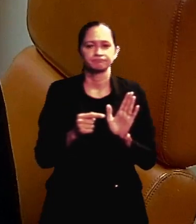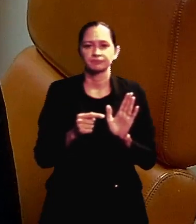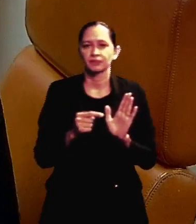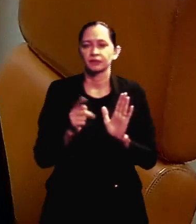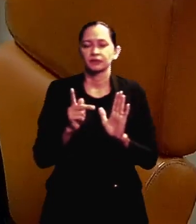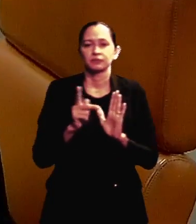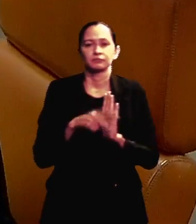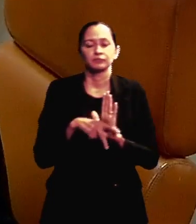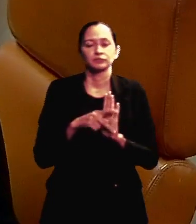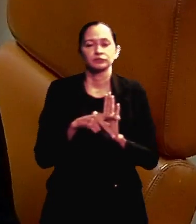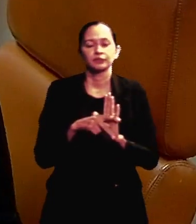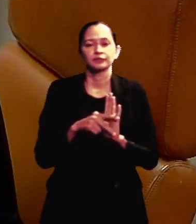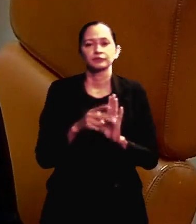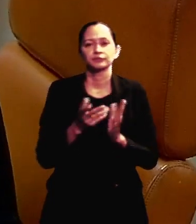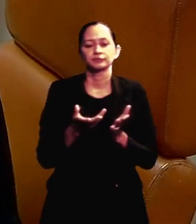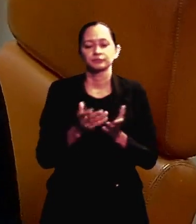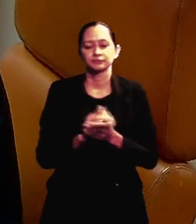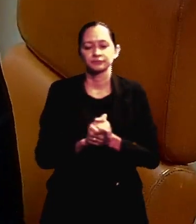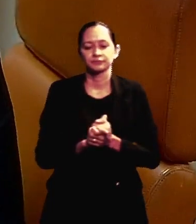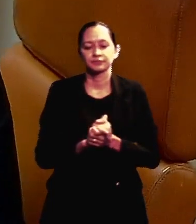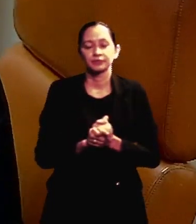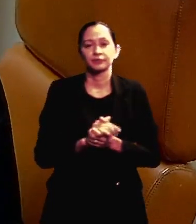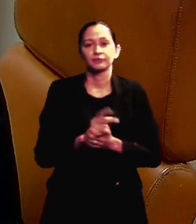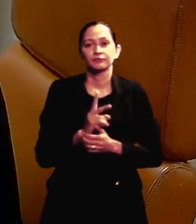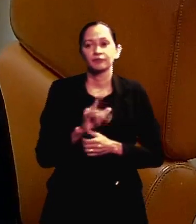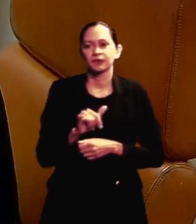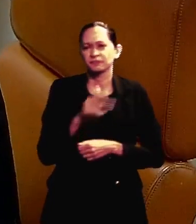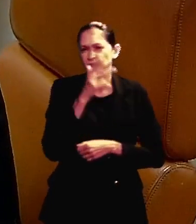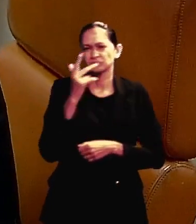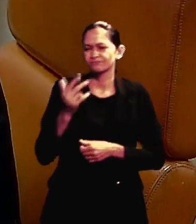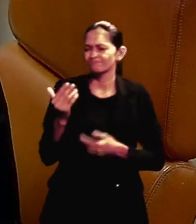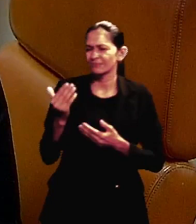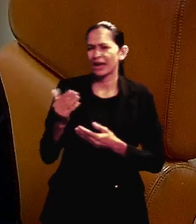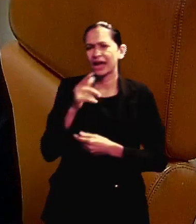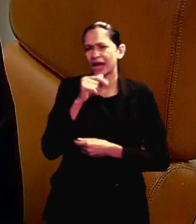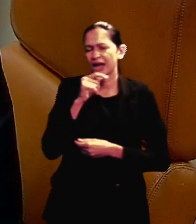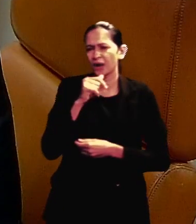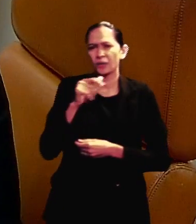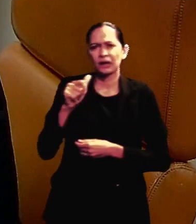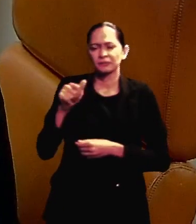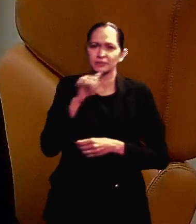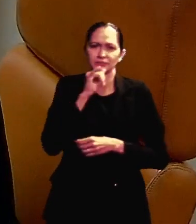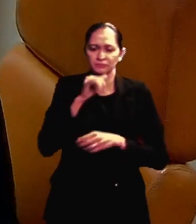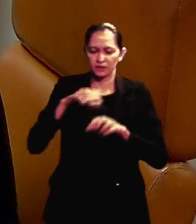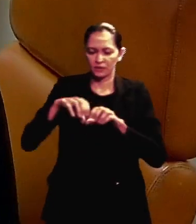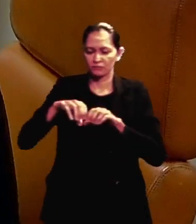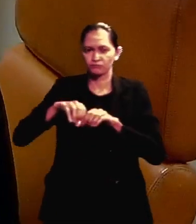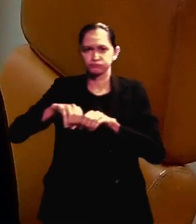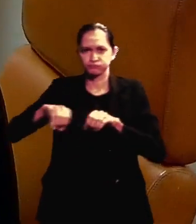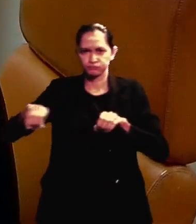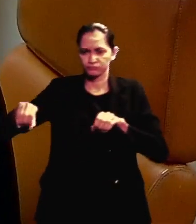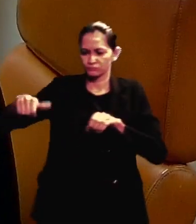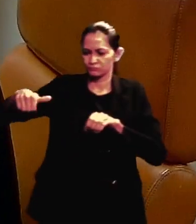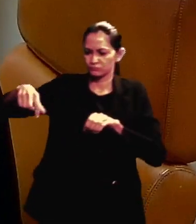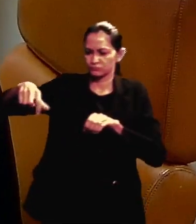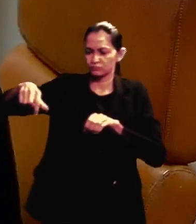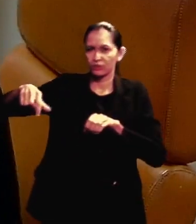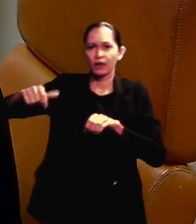é um projeto que você vai tirar toda a dúvida do consumidor. Né? Muitas coisas aqui que você vê...